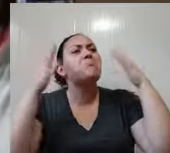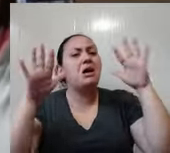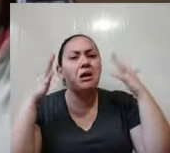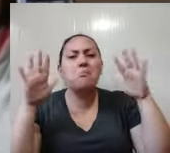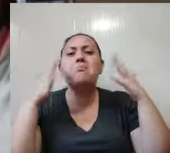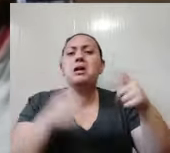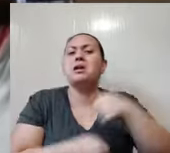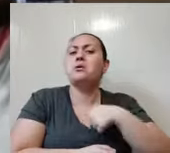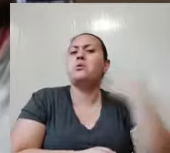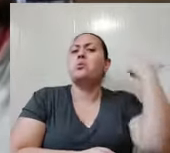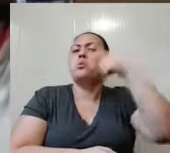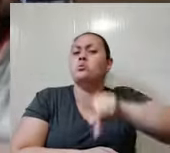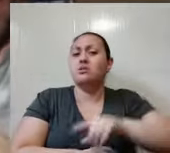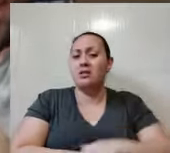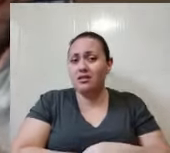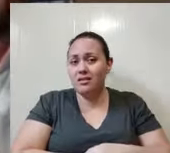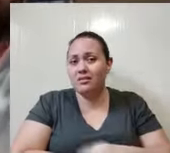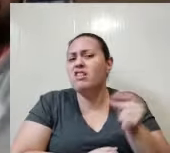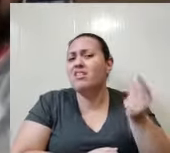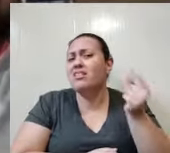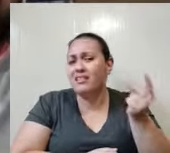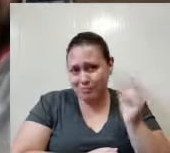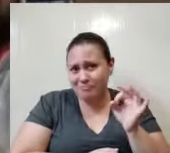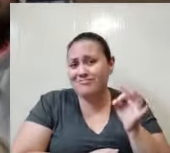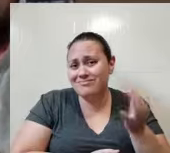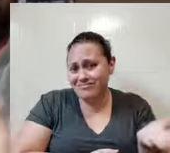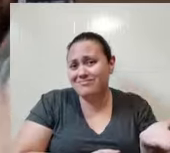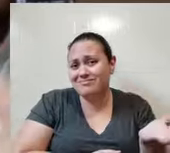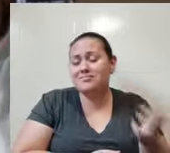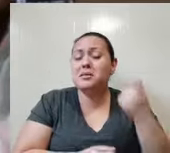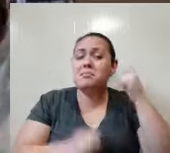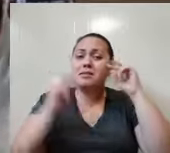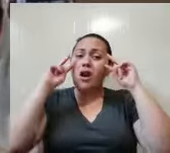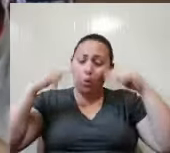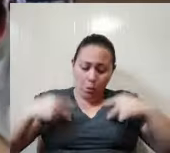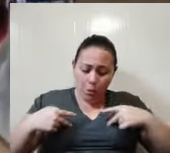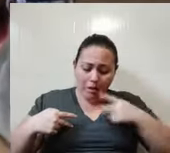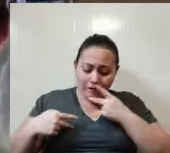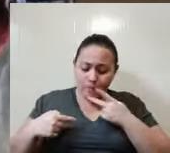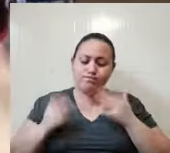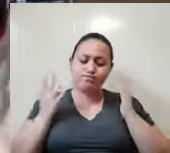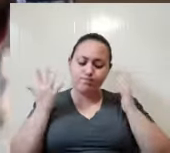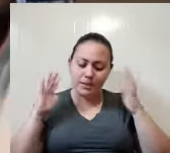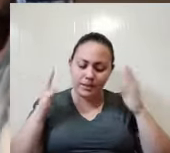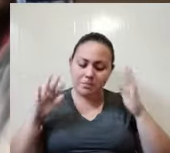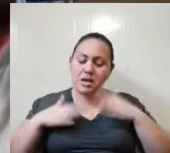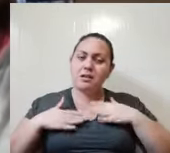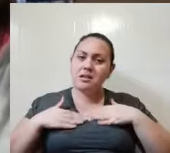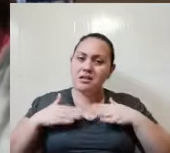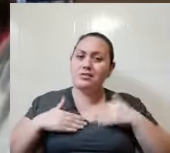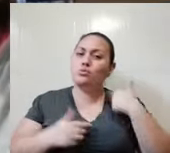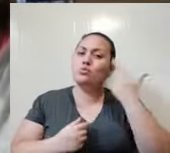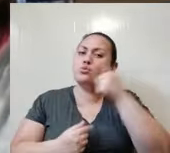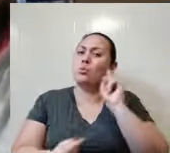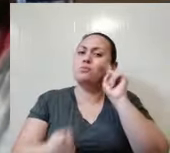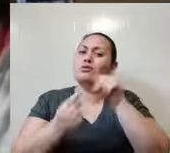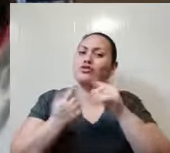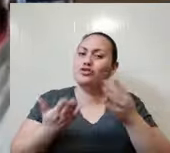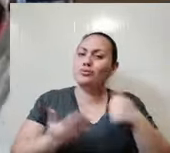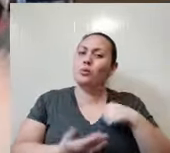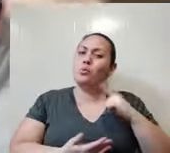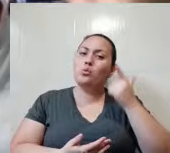parabéns por ter alcançado essas coisas? Eu tenho certeza que deve fazer bastante tempo. Então, quem sabe vamos fazer esse exercício de poder olhar para si e dizer